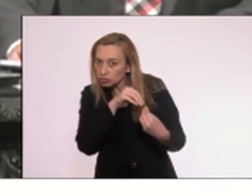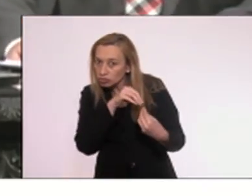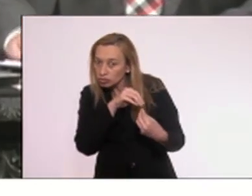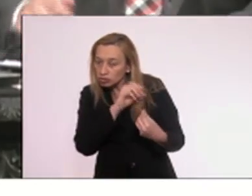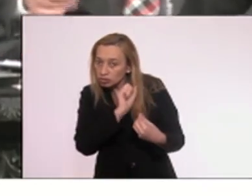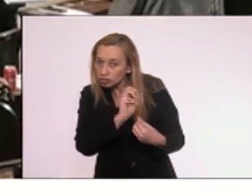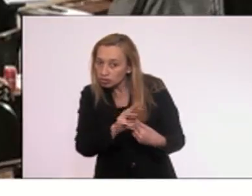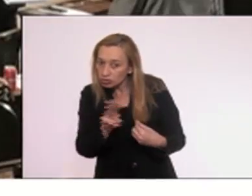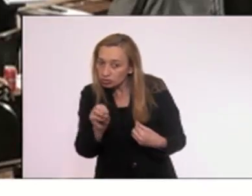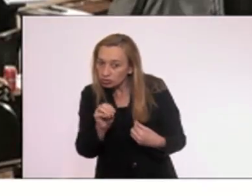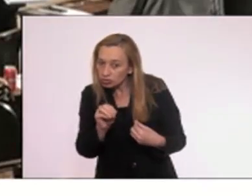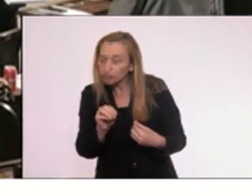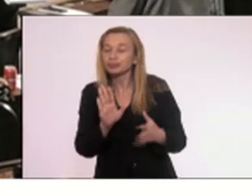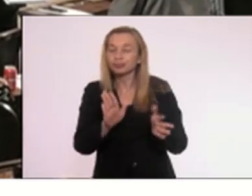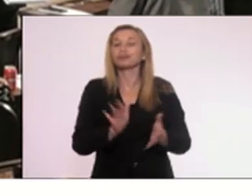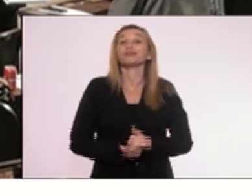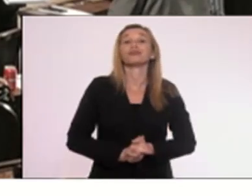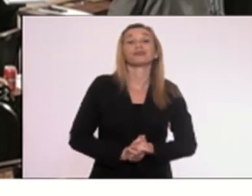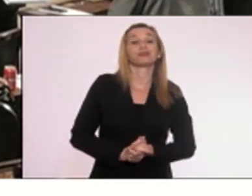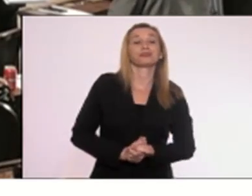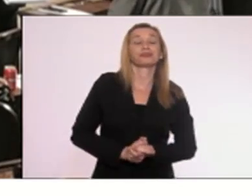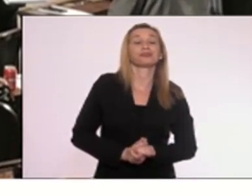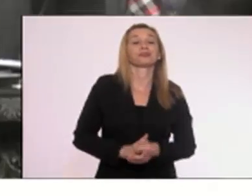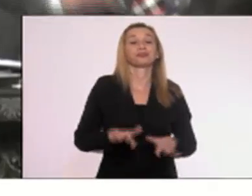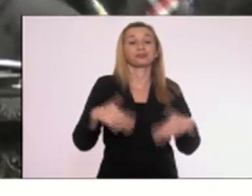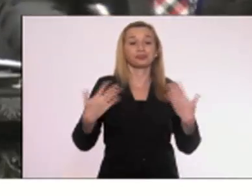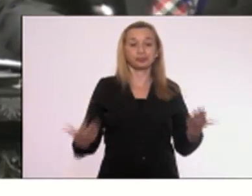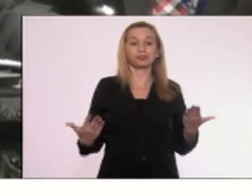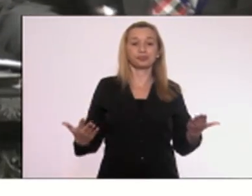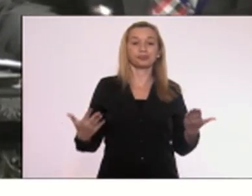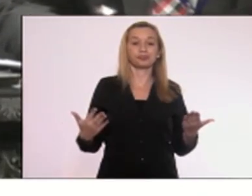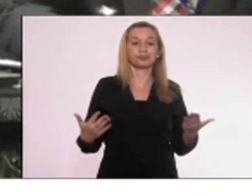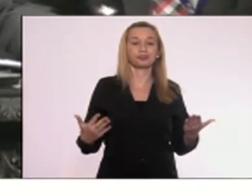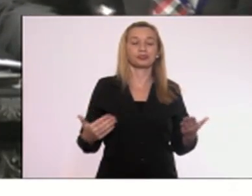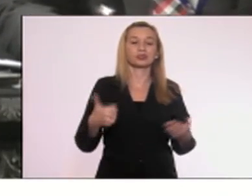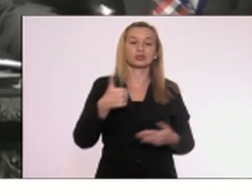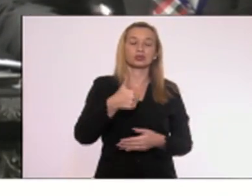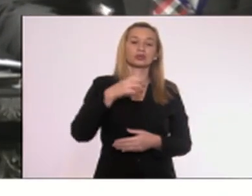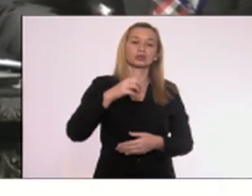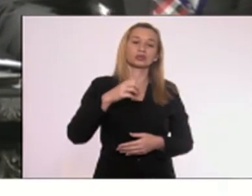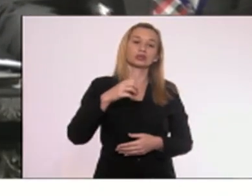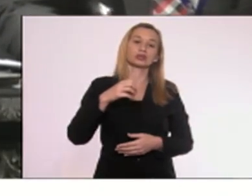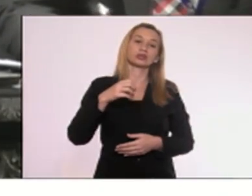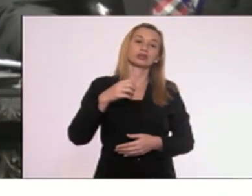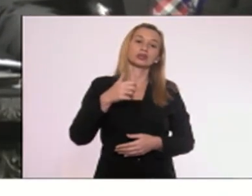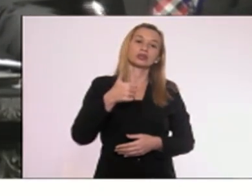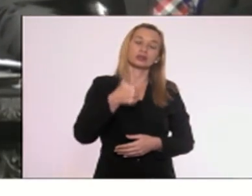Amorim? Então, emenda 213.